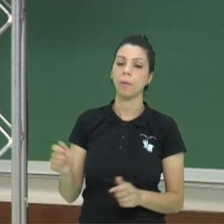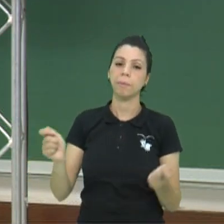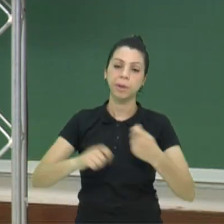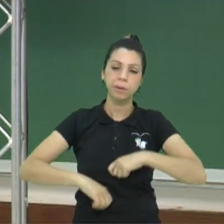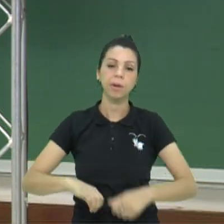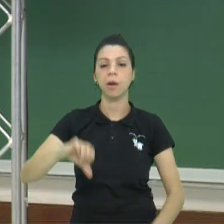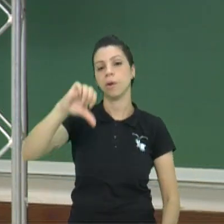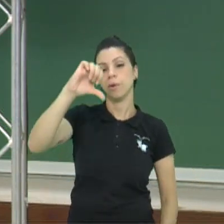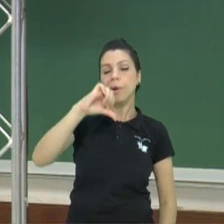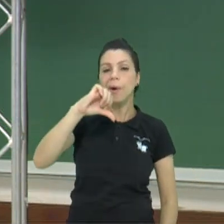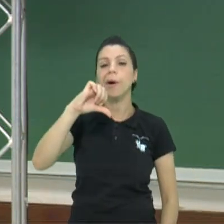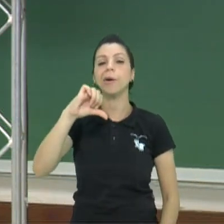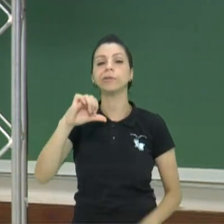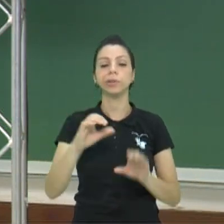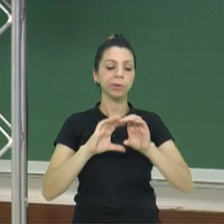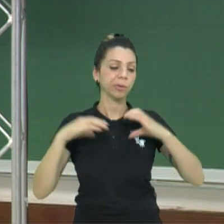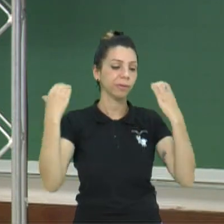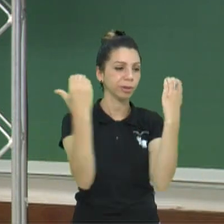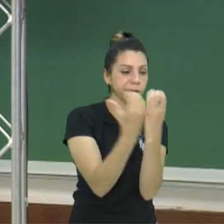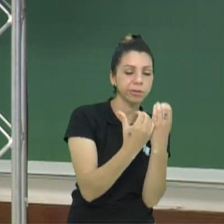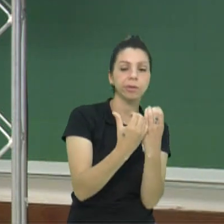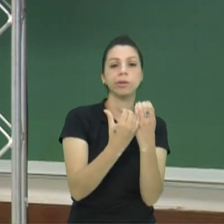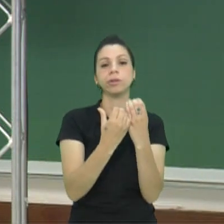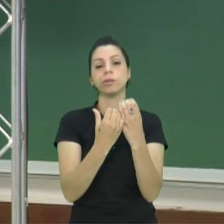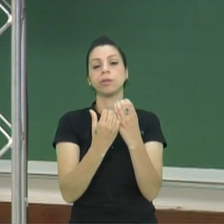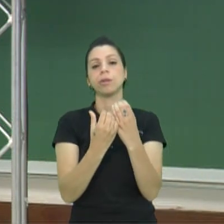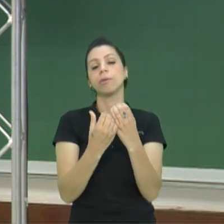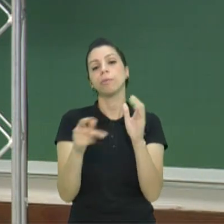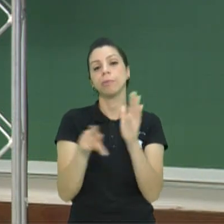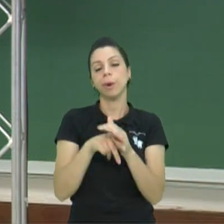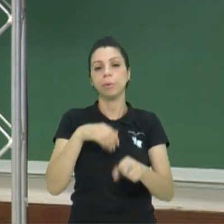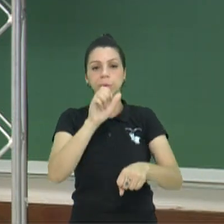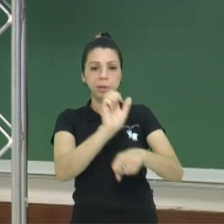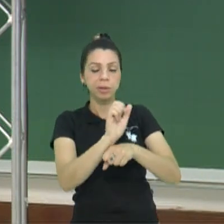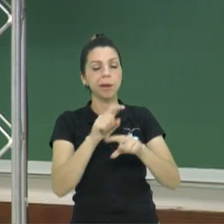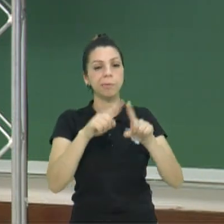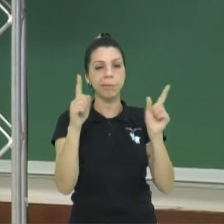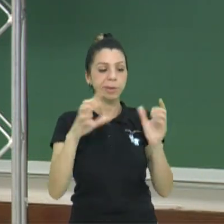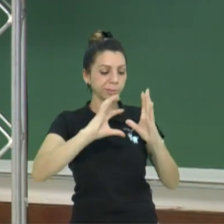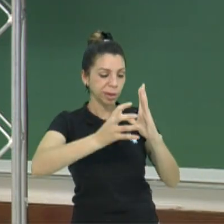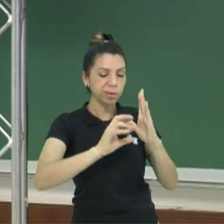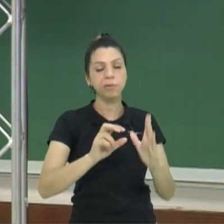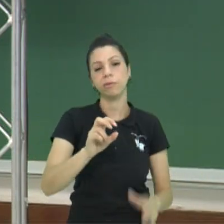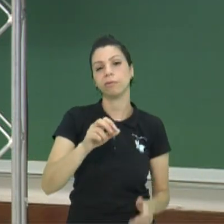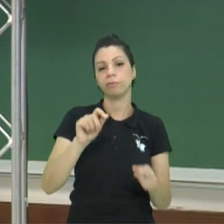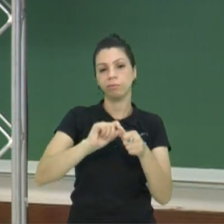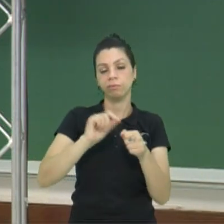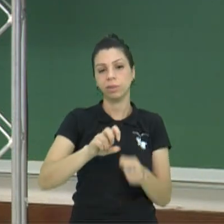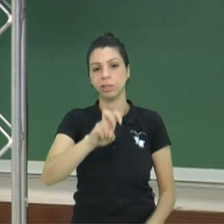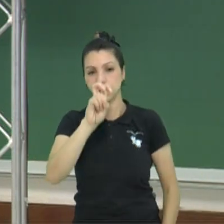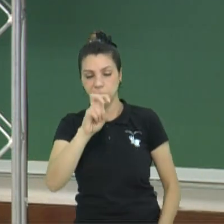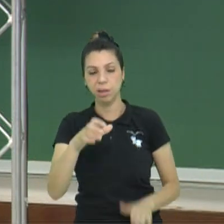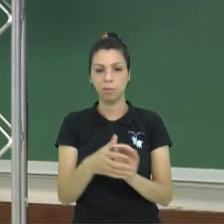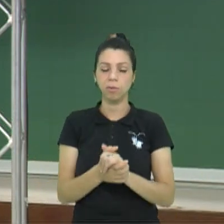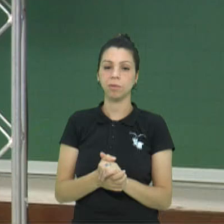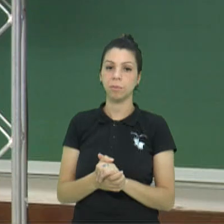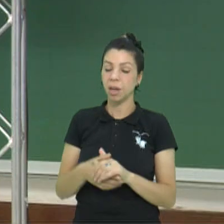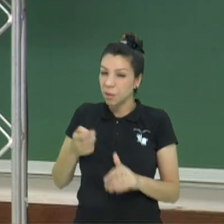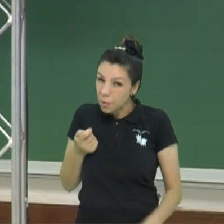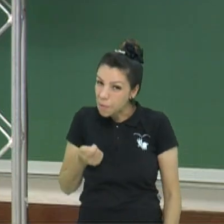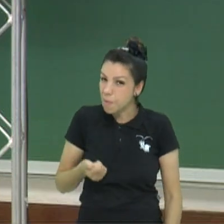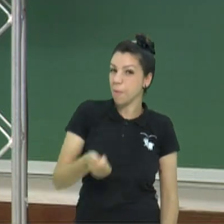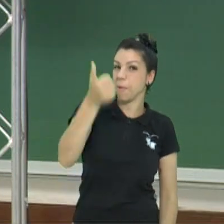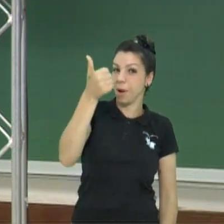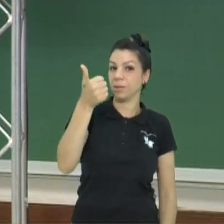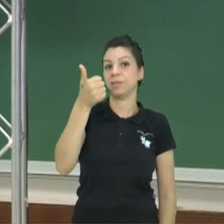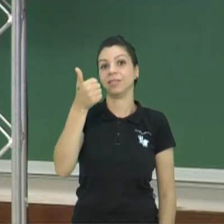9 convenções estaduais, o partido fez 5. Então, mas a candidatura dele foi barrada em cima da hora, na semana da eleição. Silvio Santos chegou